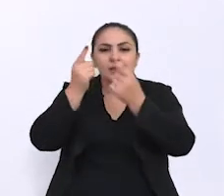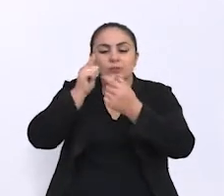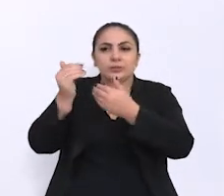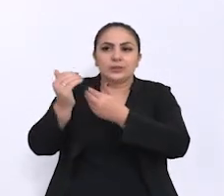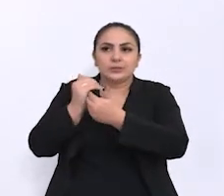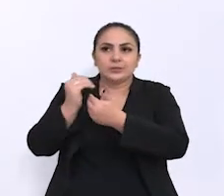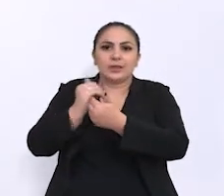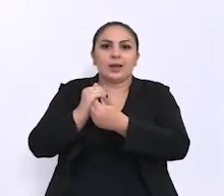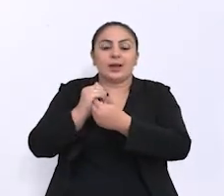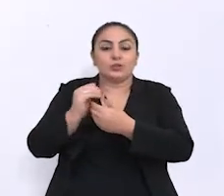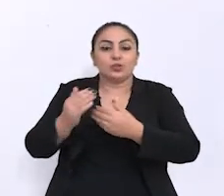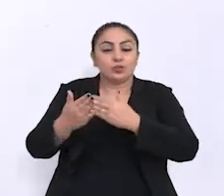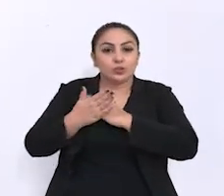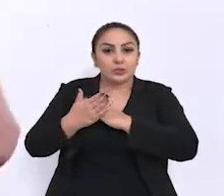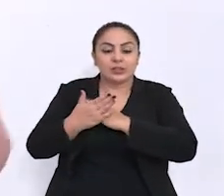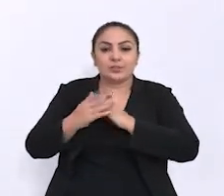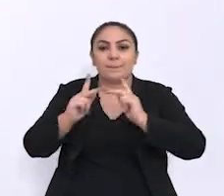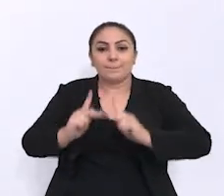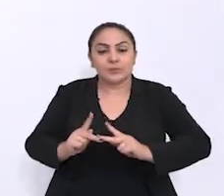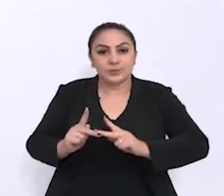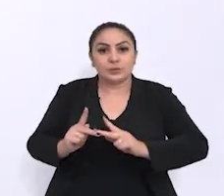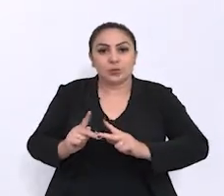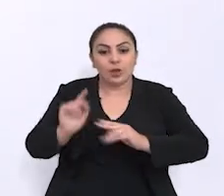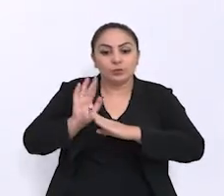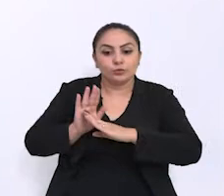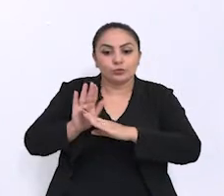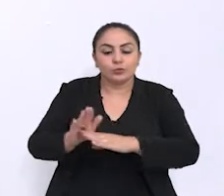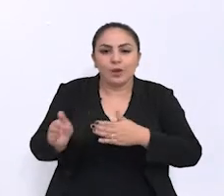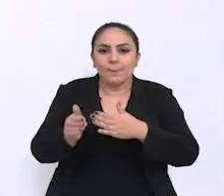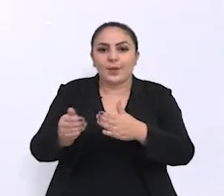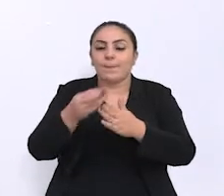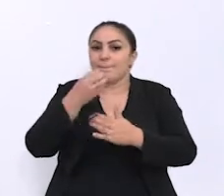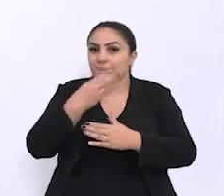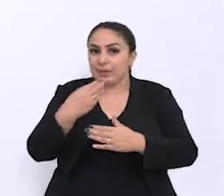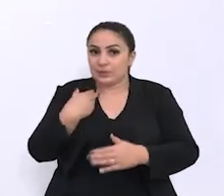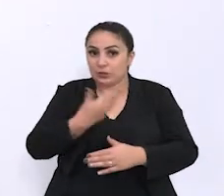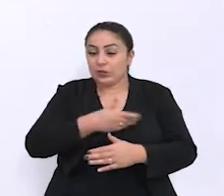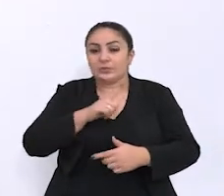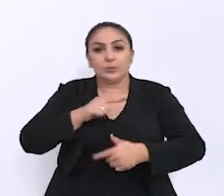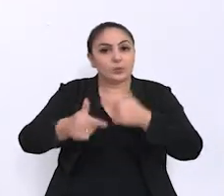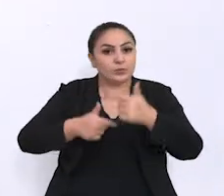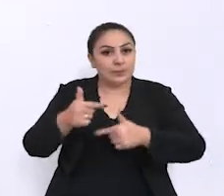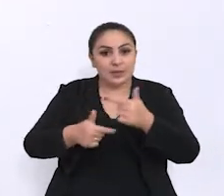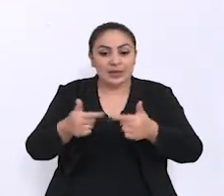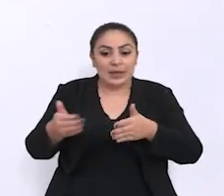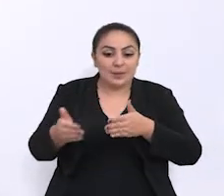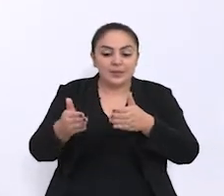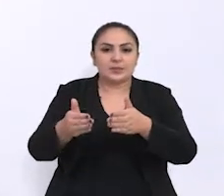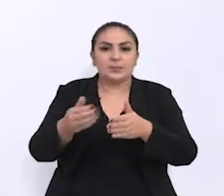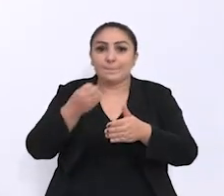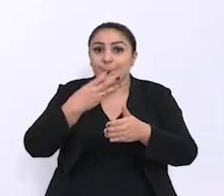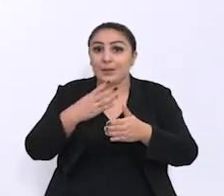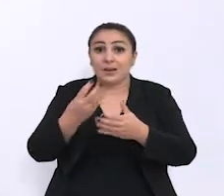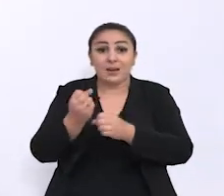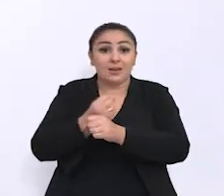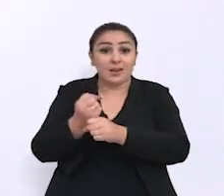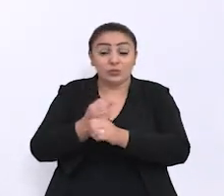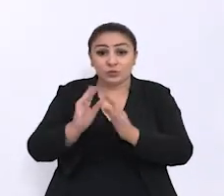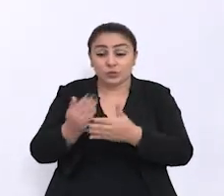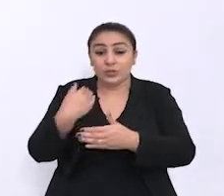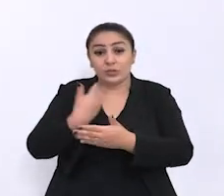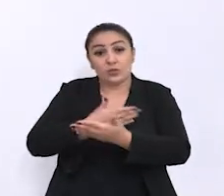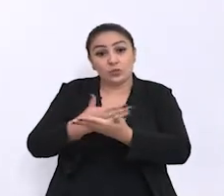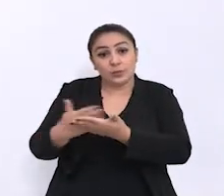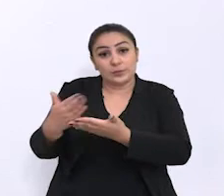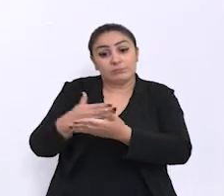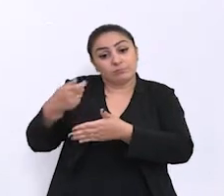ideias, orientações, pessoas assim que ajudam na caminhada do bem, que nós temos um trabalho na caminhada do bem de muitos anos, a